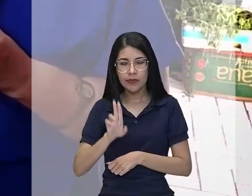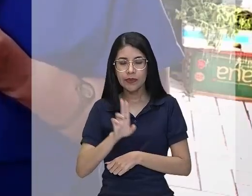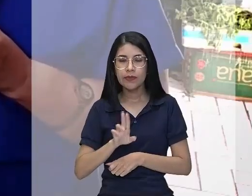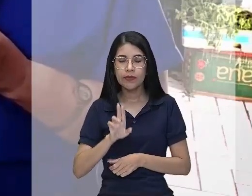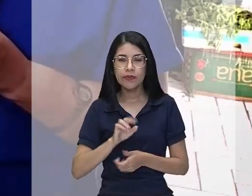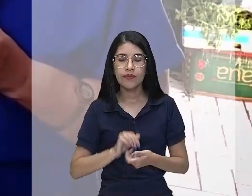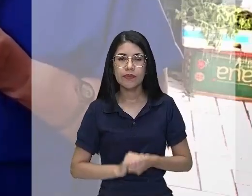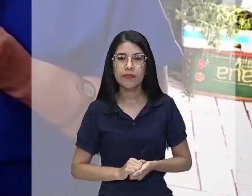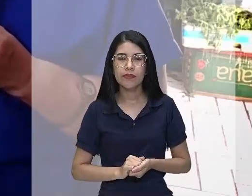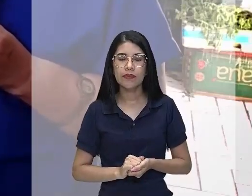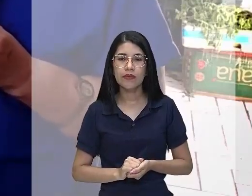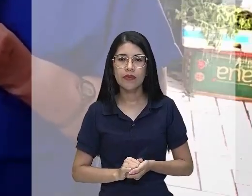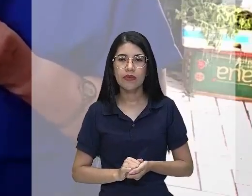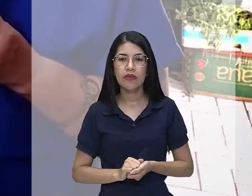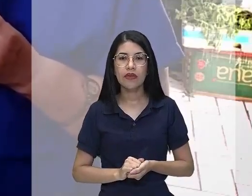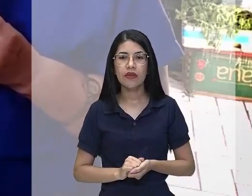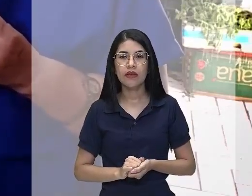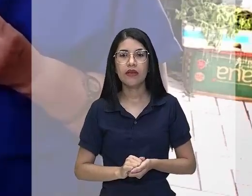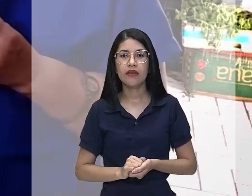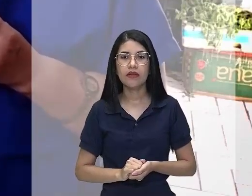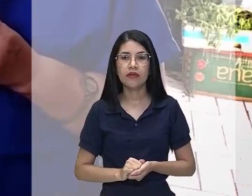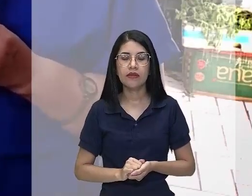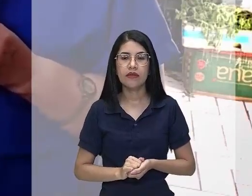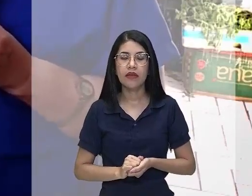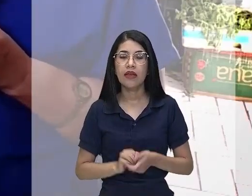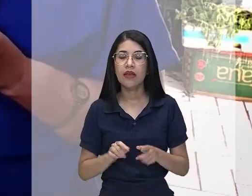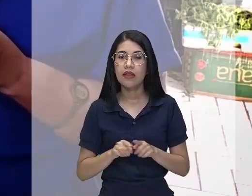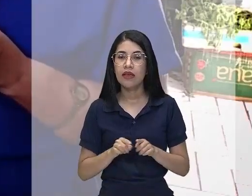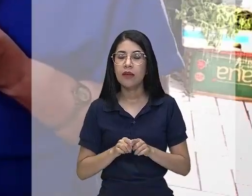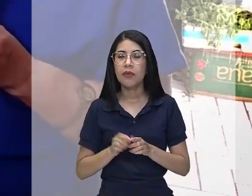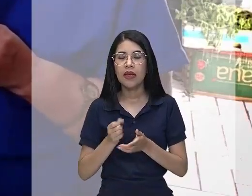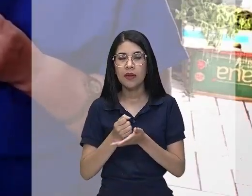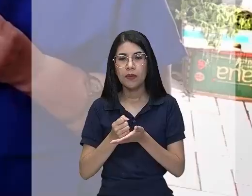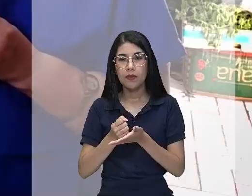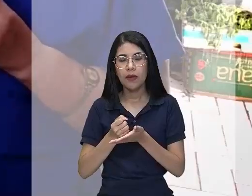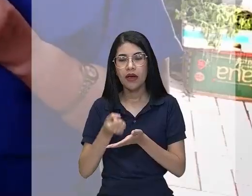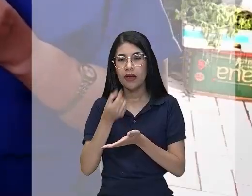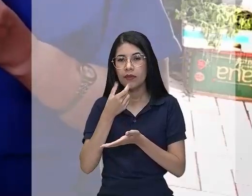Aí, como as ervas precisam de outras